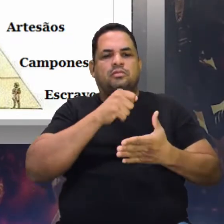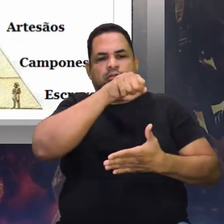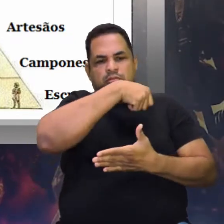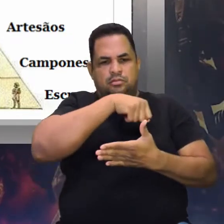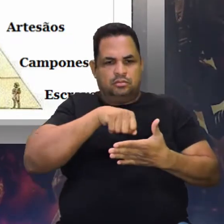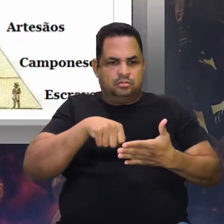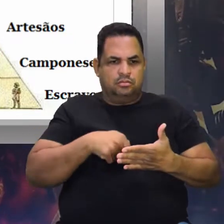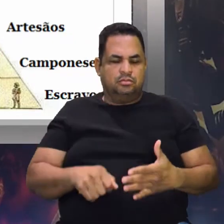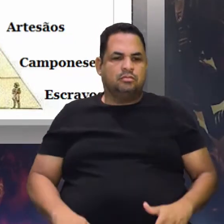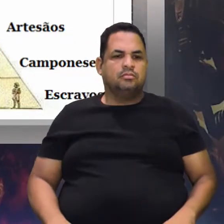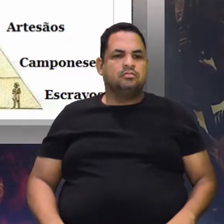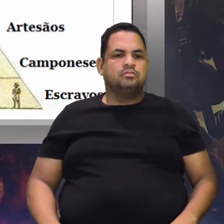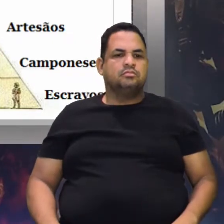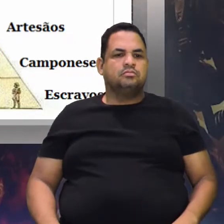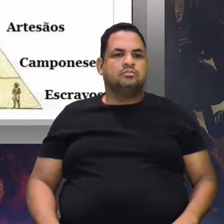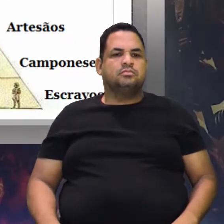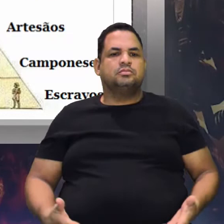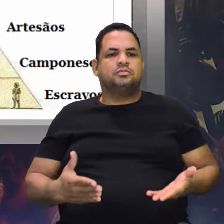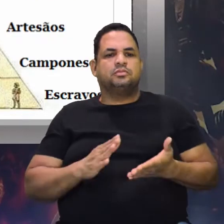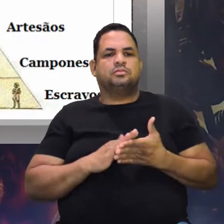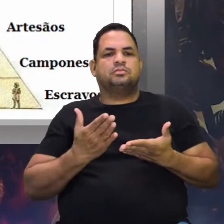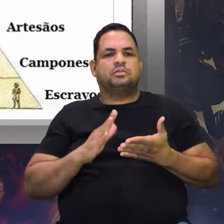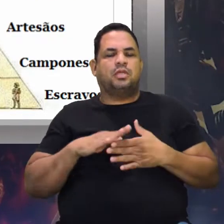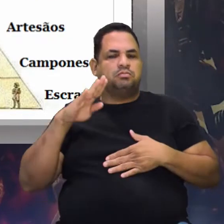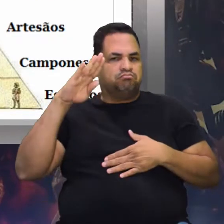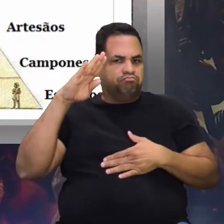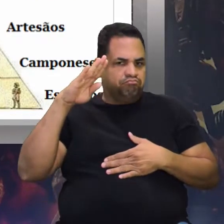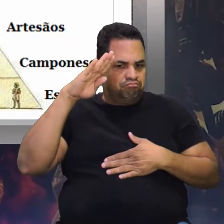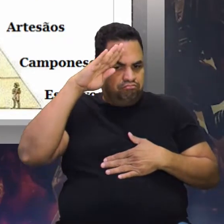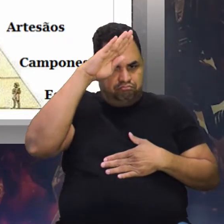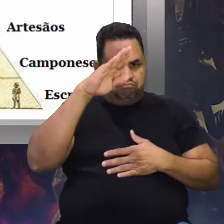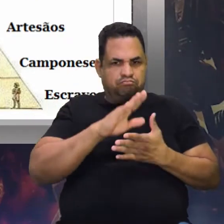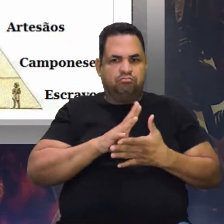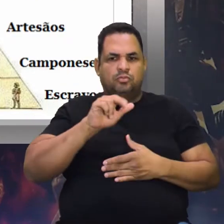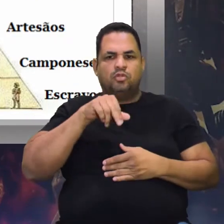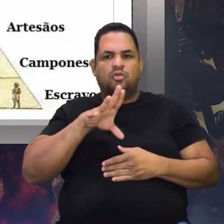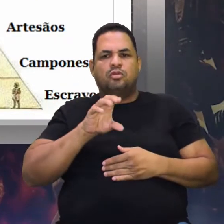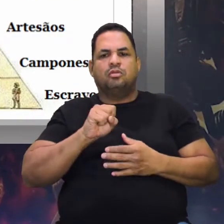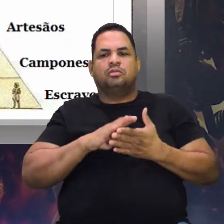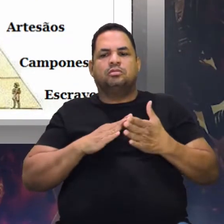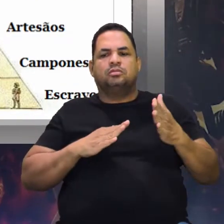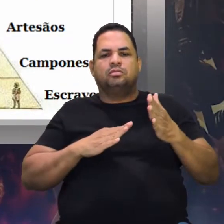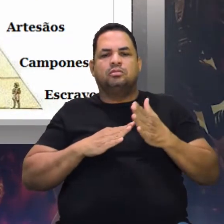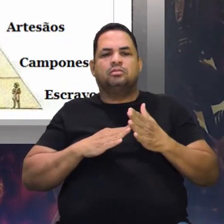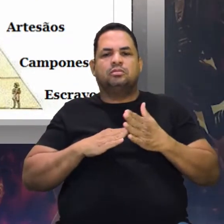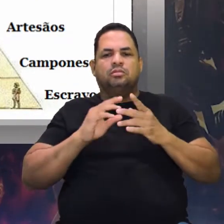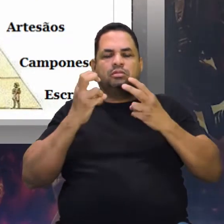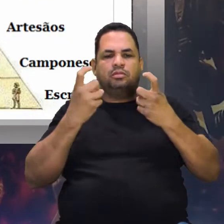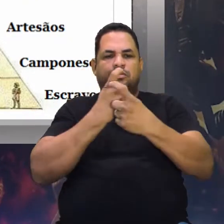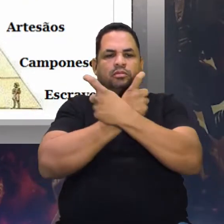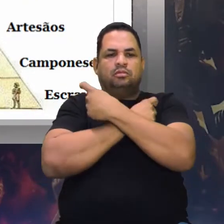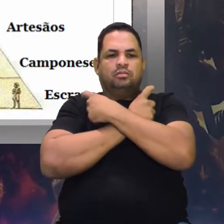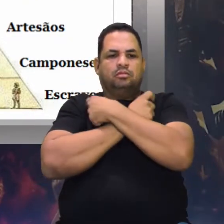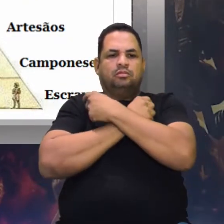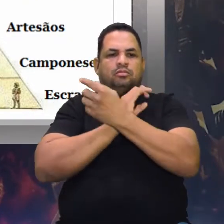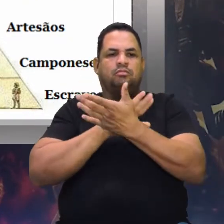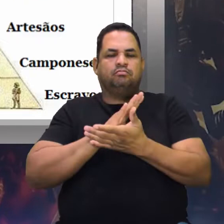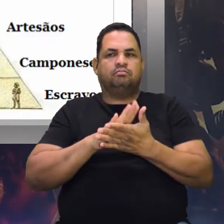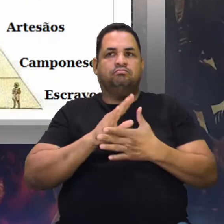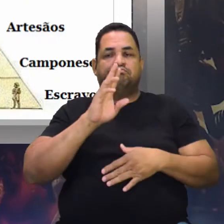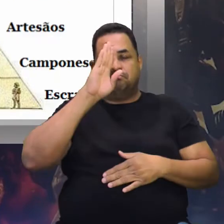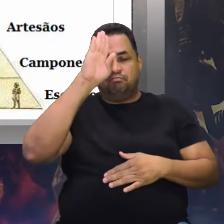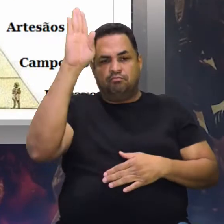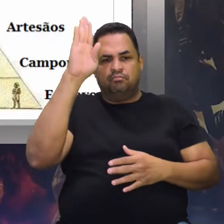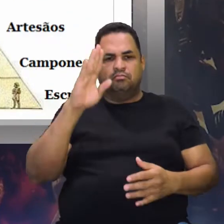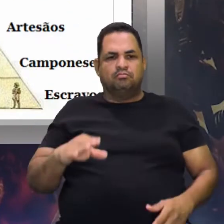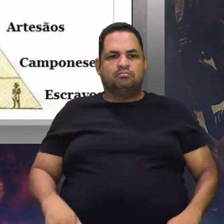escribas, os sacerdotes, os soldados, os nobres, até chegar a figura do faraó. O faraó é uma figura emblemática, que ele é